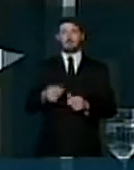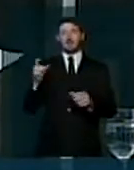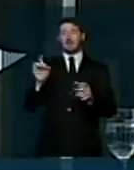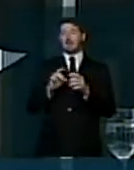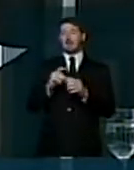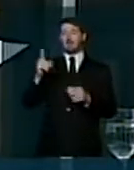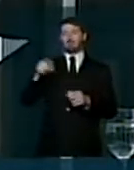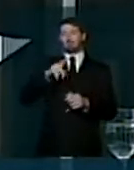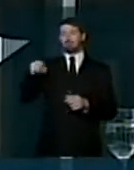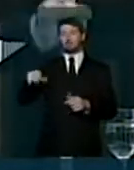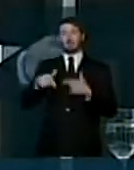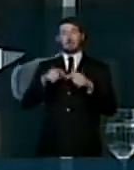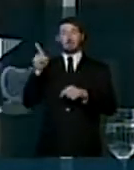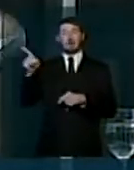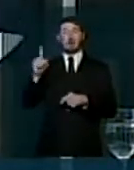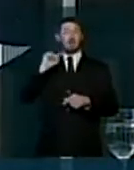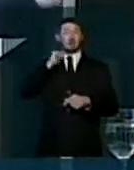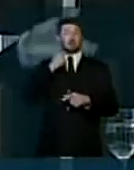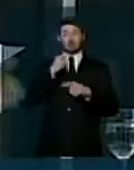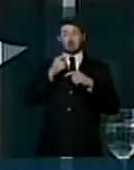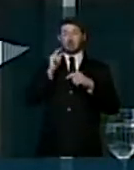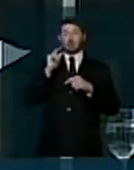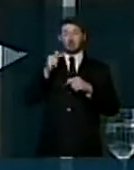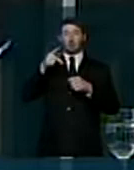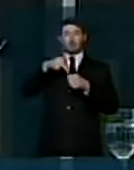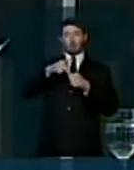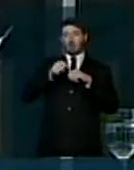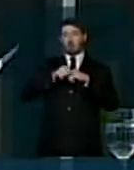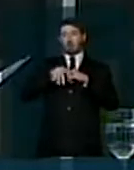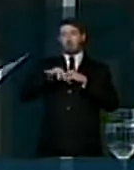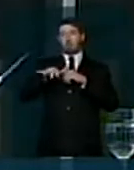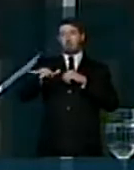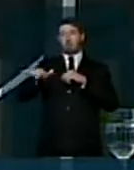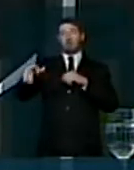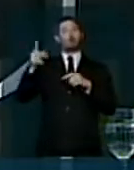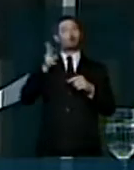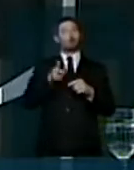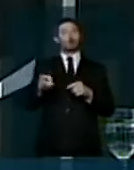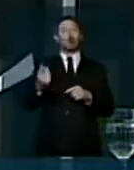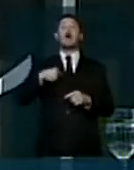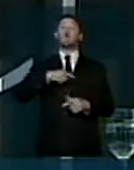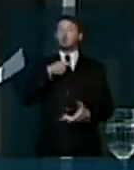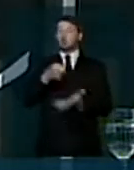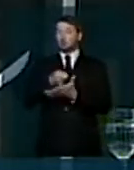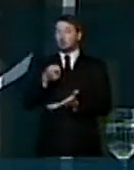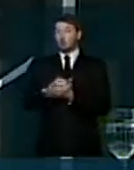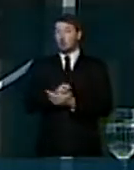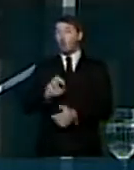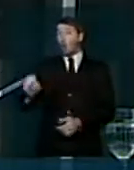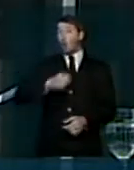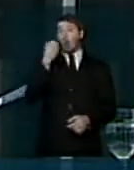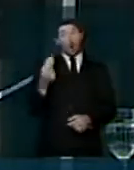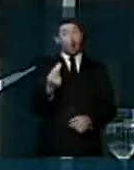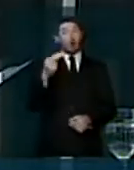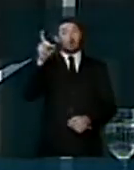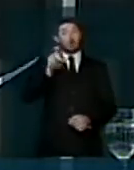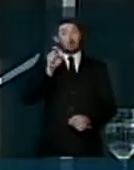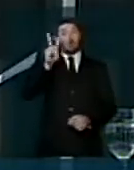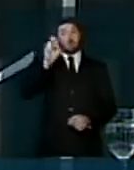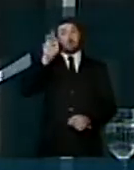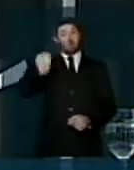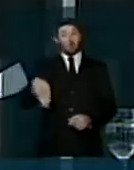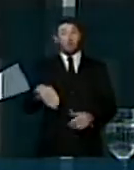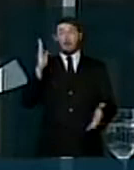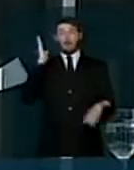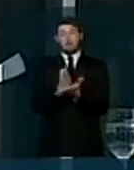suspender as atividades e o vazamento novamente voltou a acontecer quando nós aí exigimos, ou a Chevron para